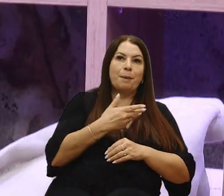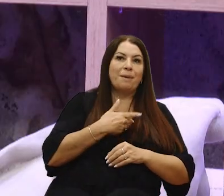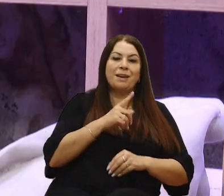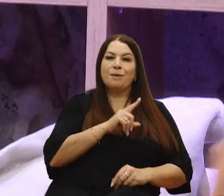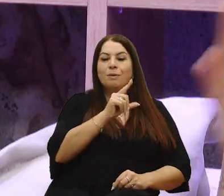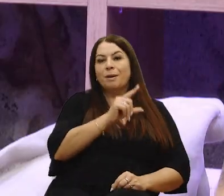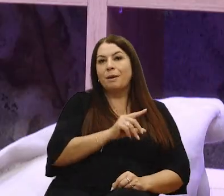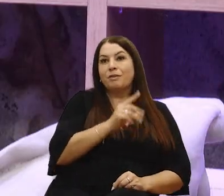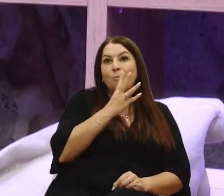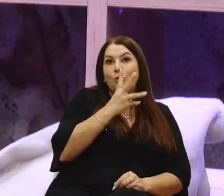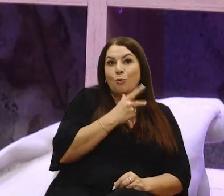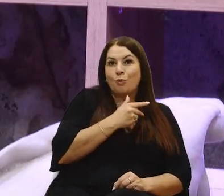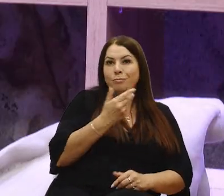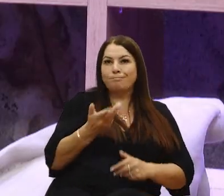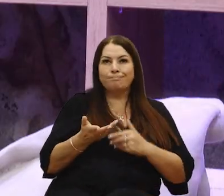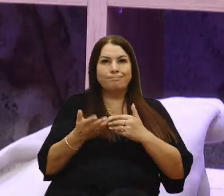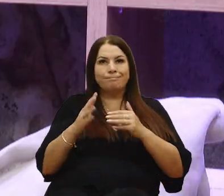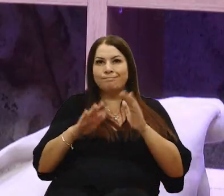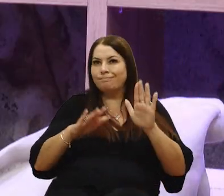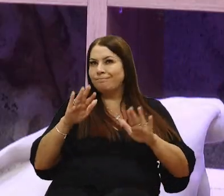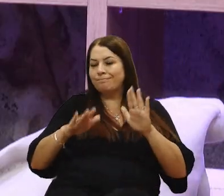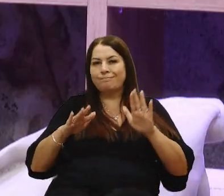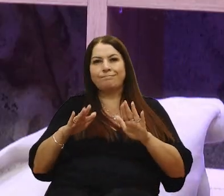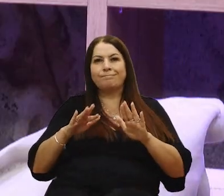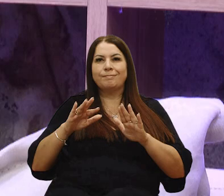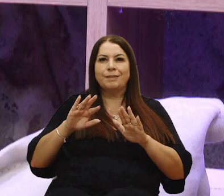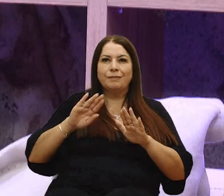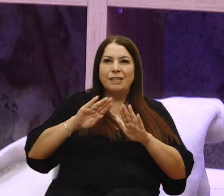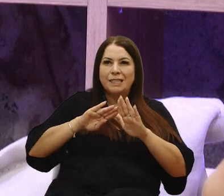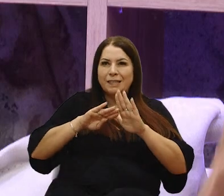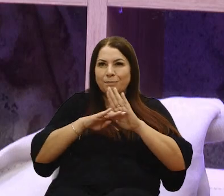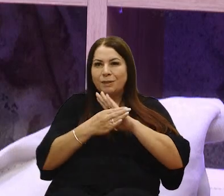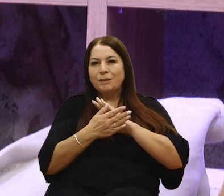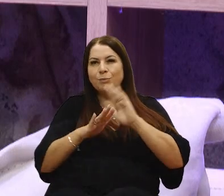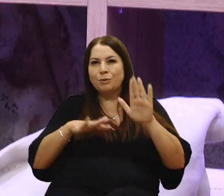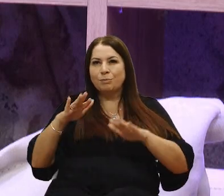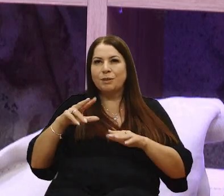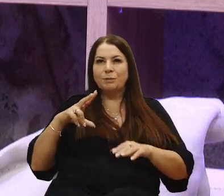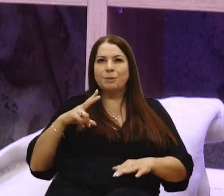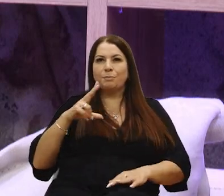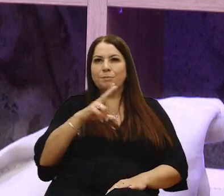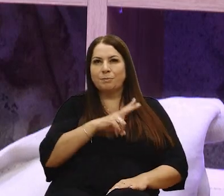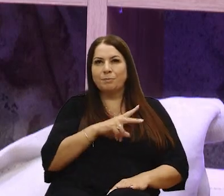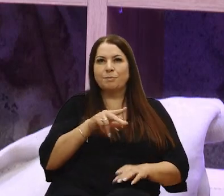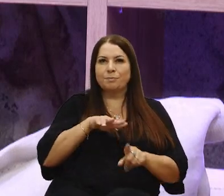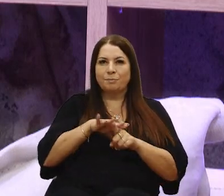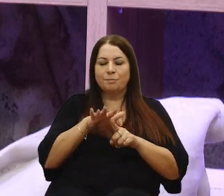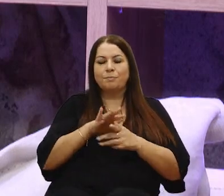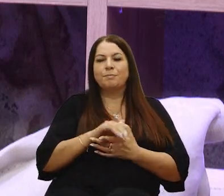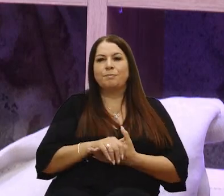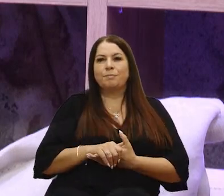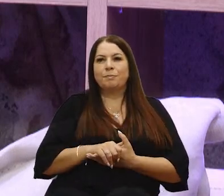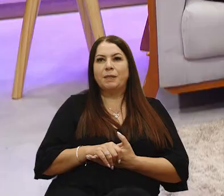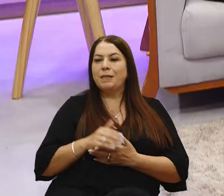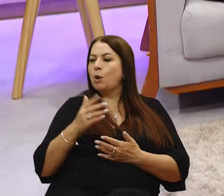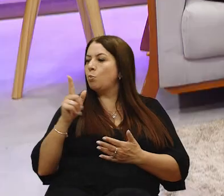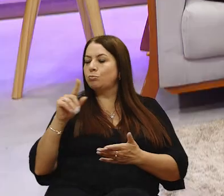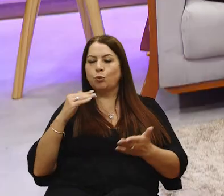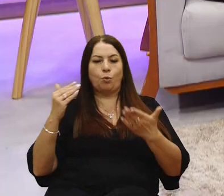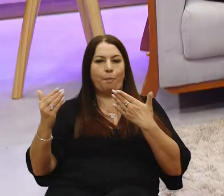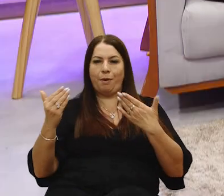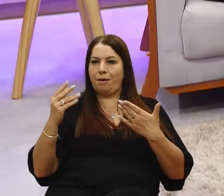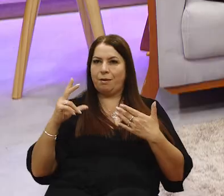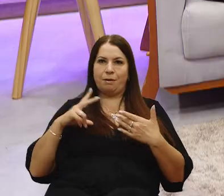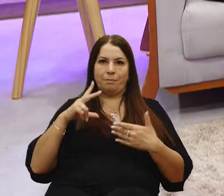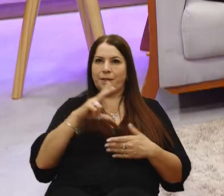pouco mais rápido, a amiga nem tanto, então é tudo assim, a gente vai se moldando, né, Bru, conforme o paciente e a Muito demanda. individualizado.